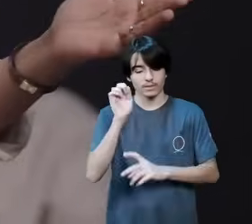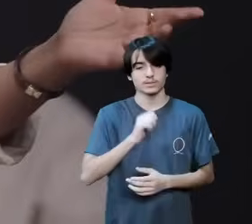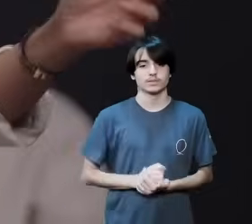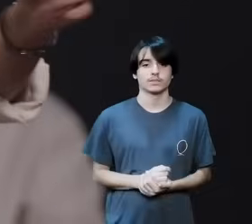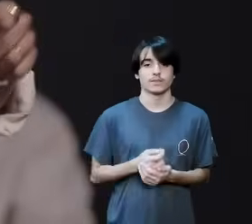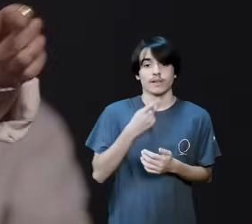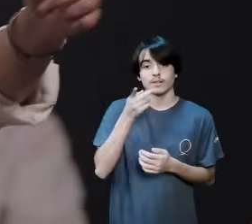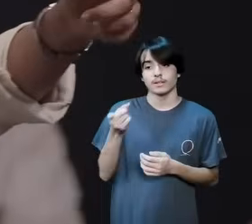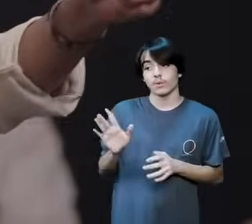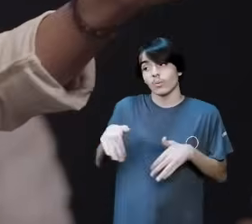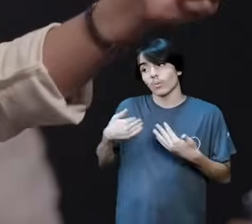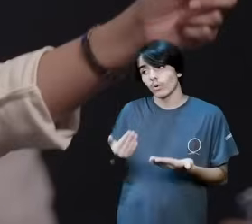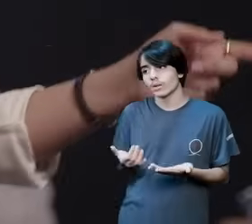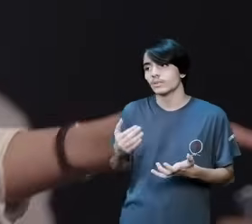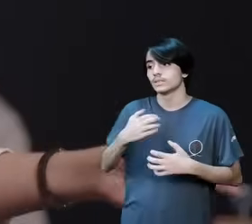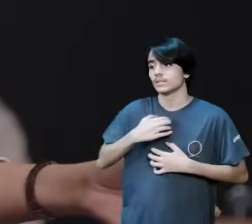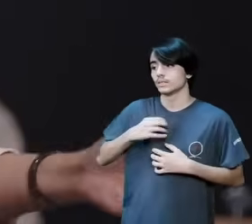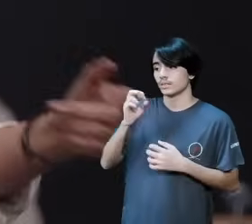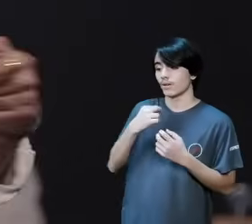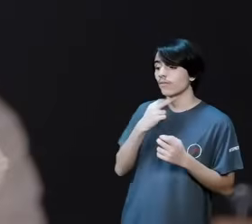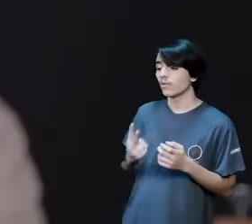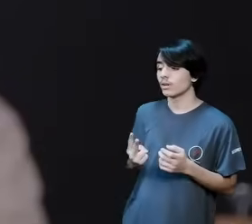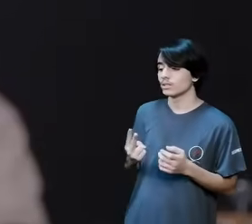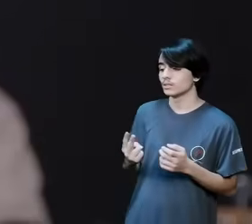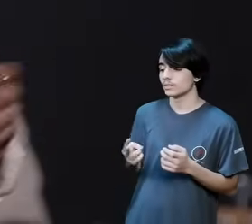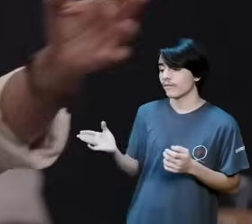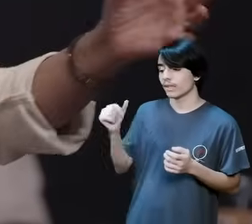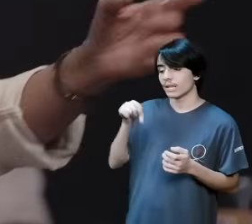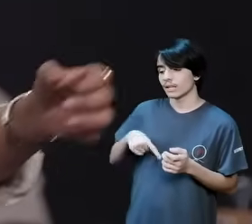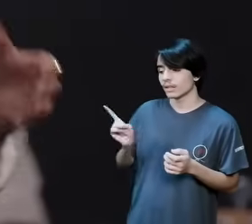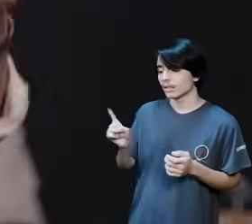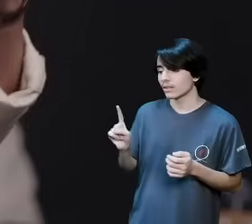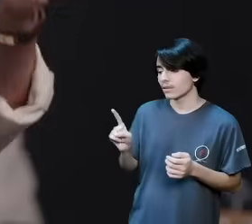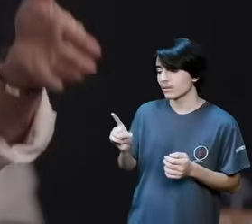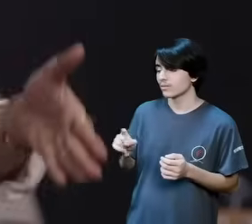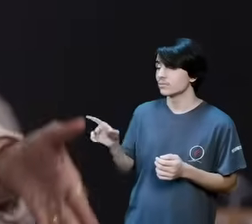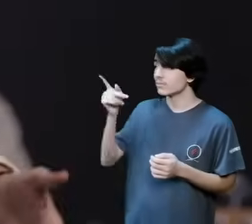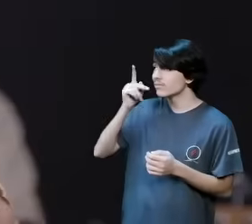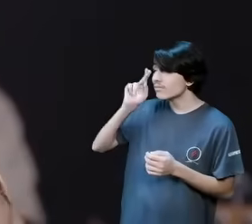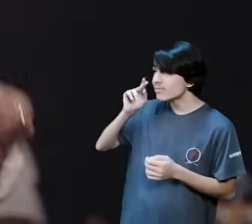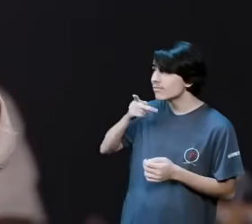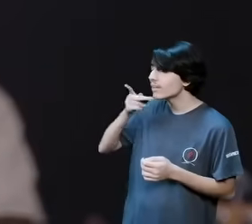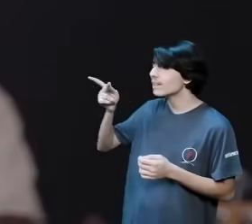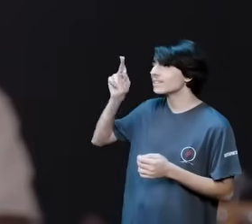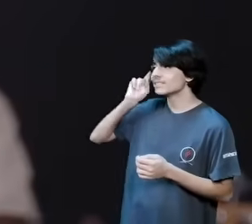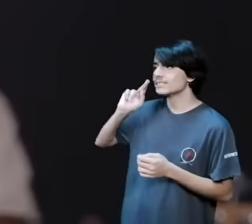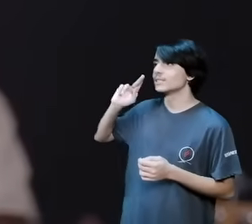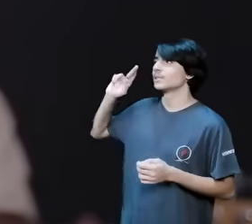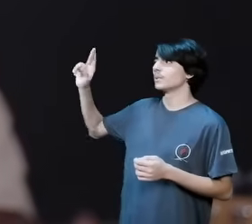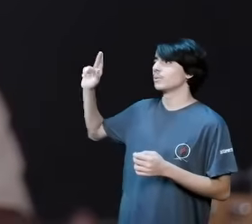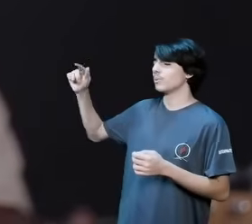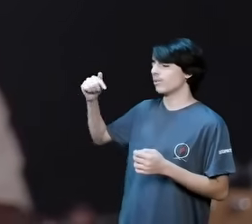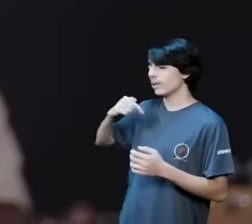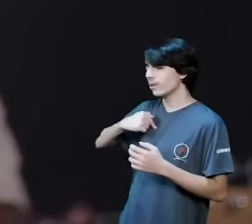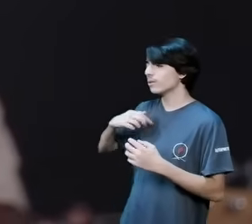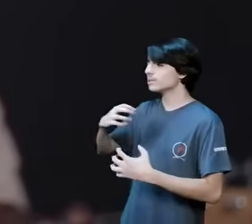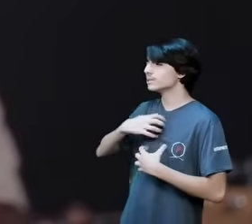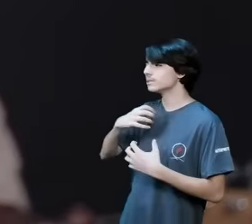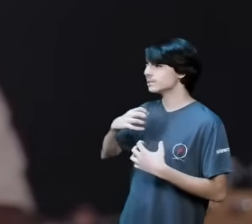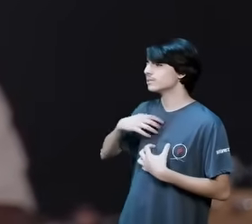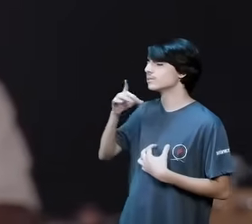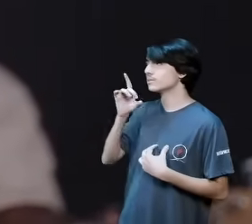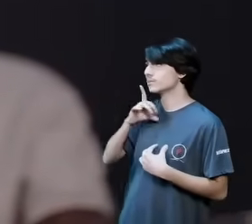vai dizer para ele: quando você ouvir essa voz te chamando de novo, não venha aqui no meu quarto, diga para ela, fala que o teu servo...